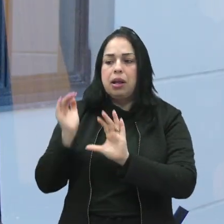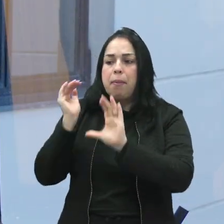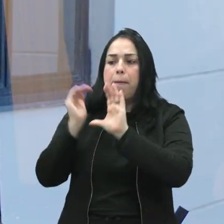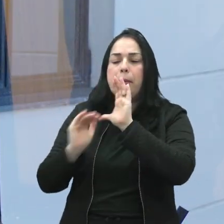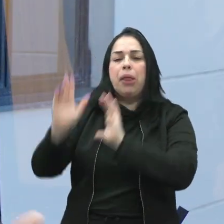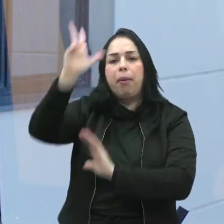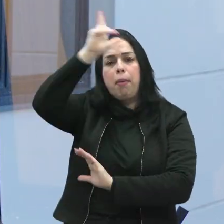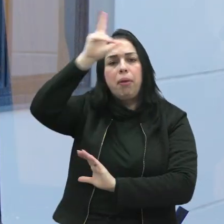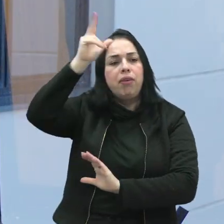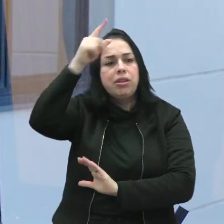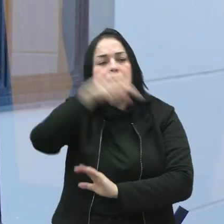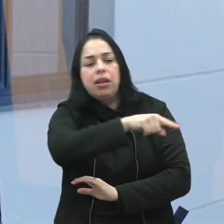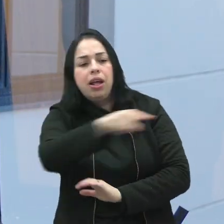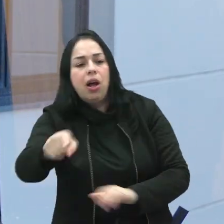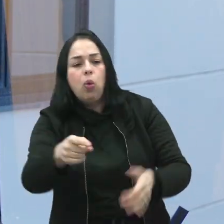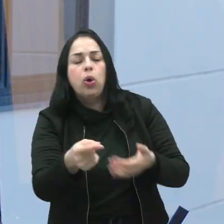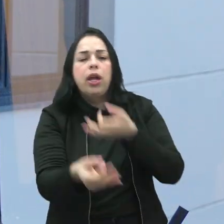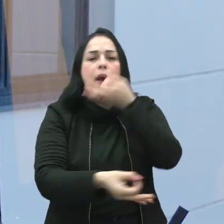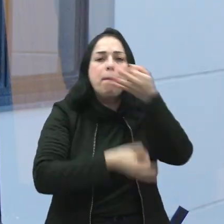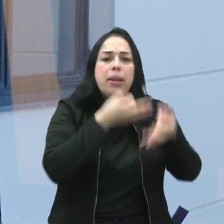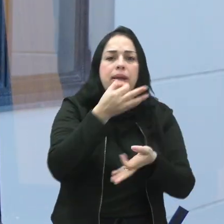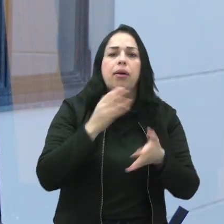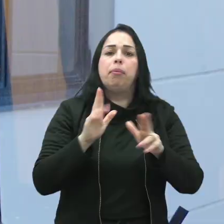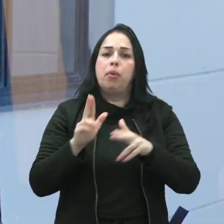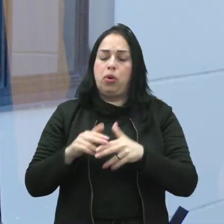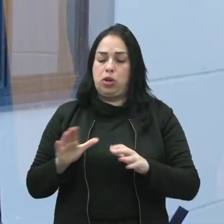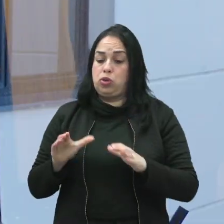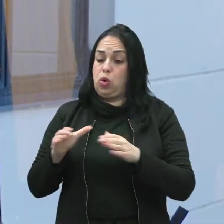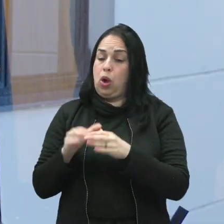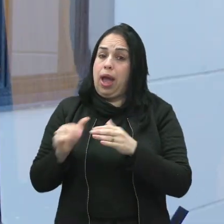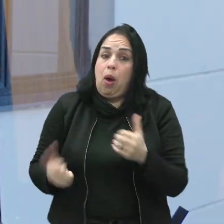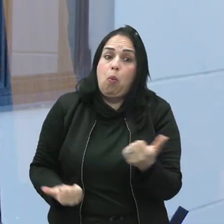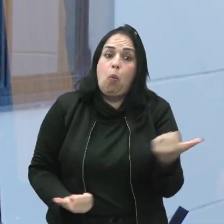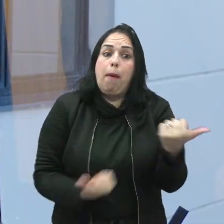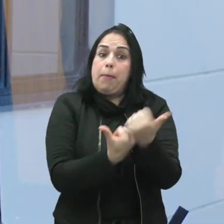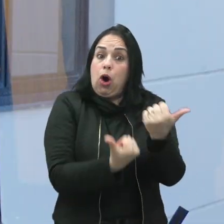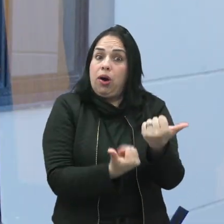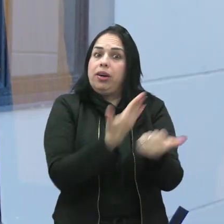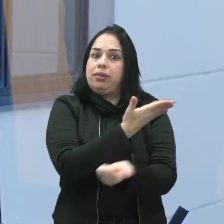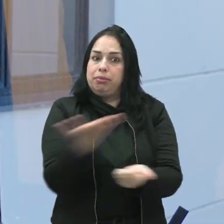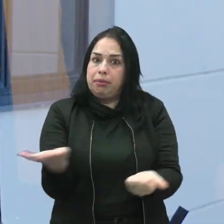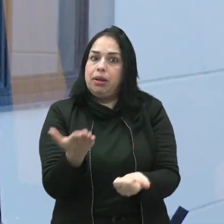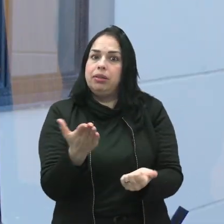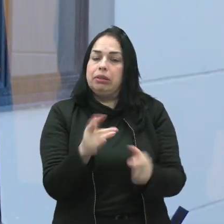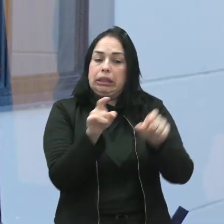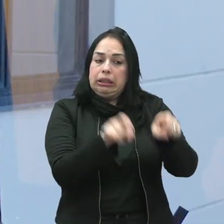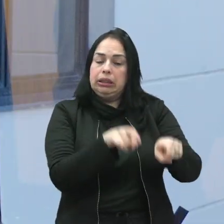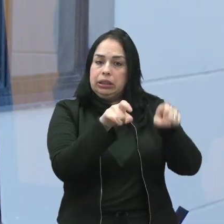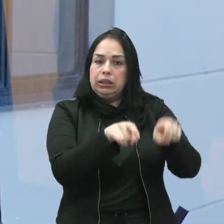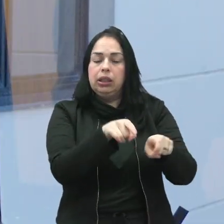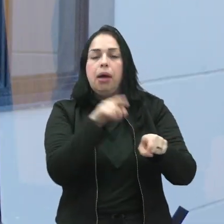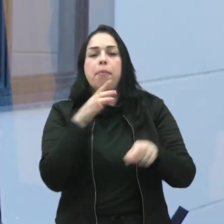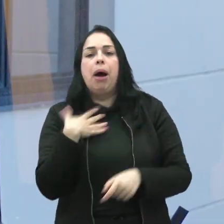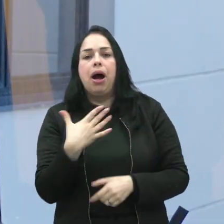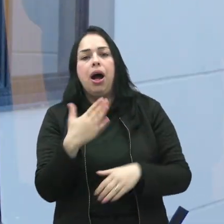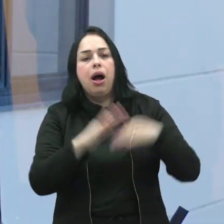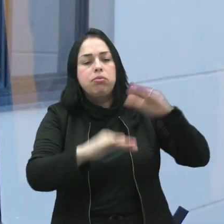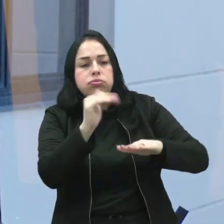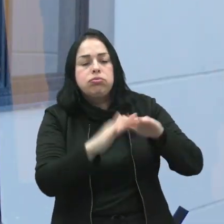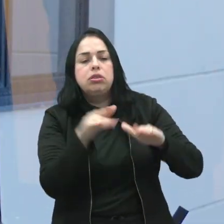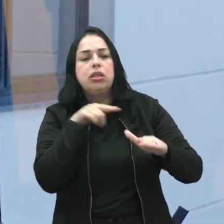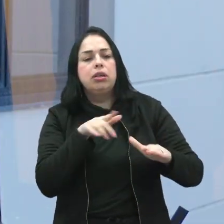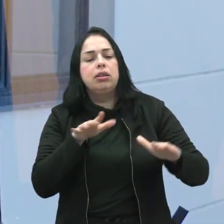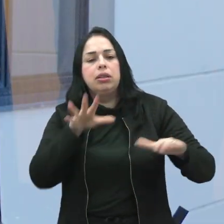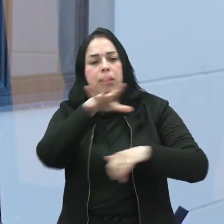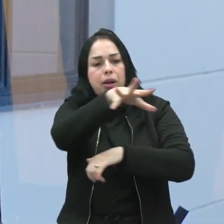Executivo os anseios que tem o produtor rural. Então a frente é um braço, é um apoio para que o produtor rural seja